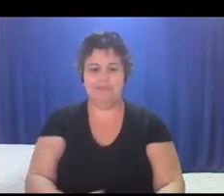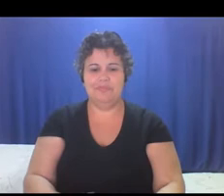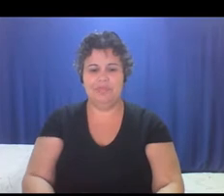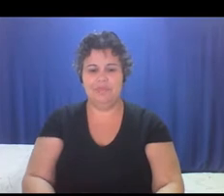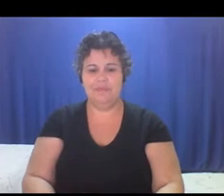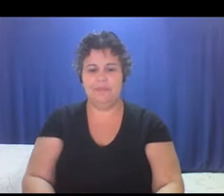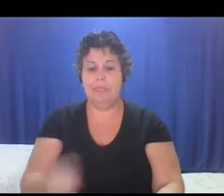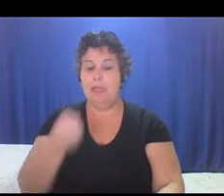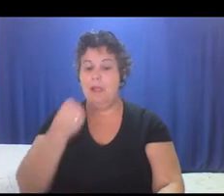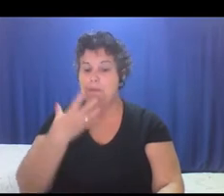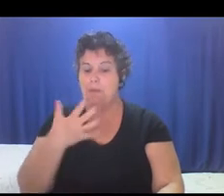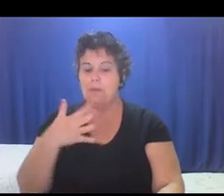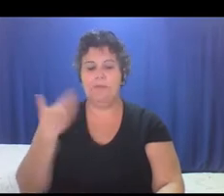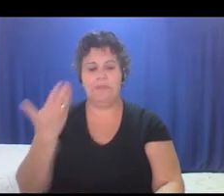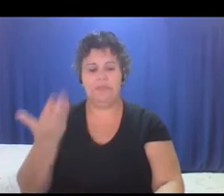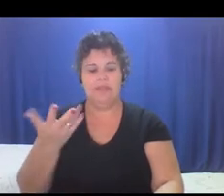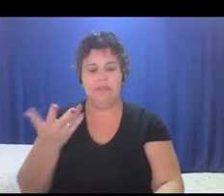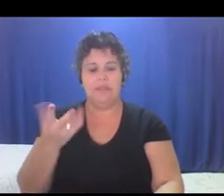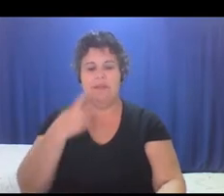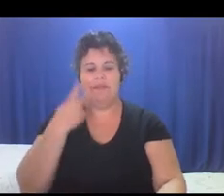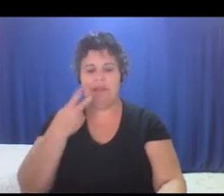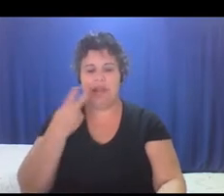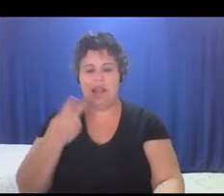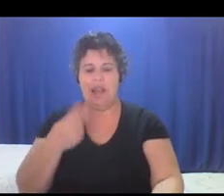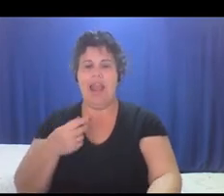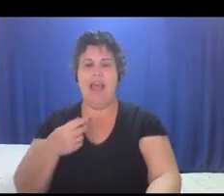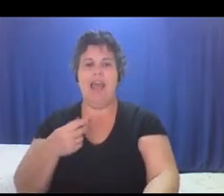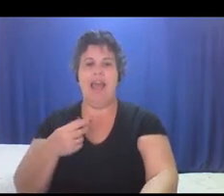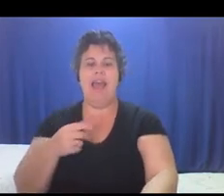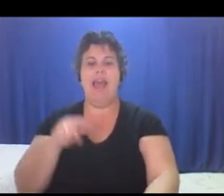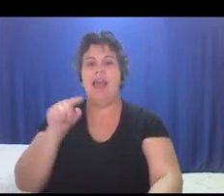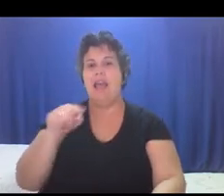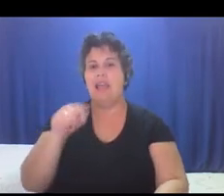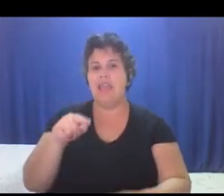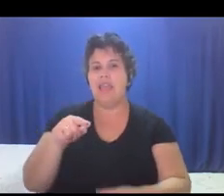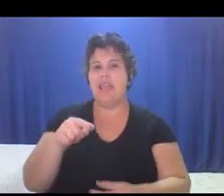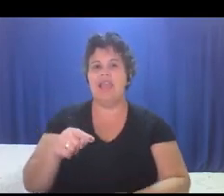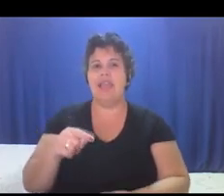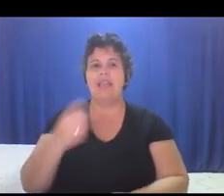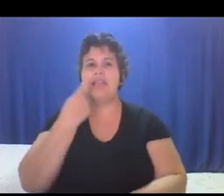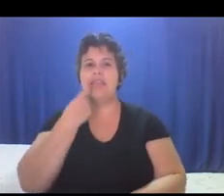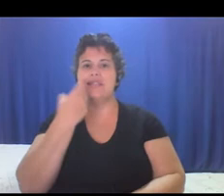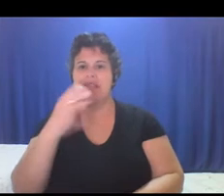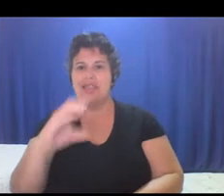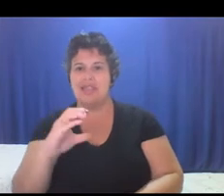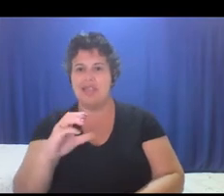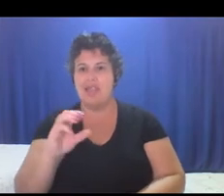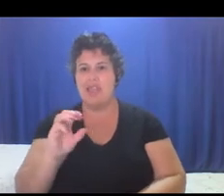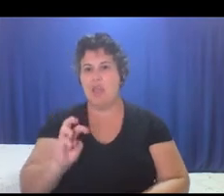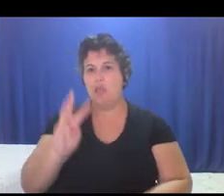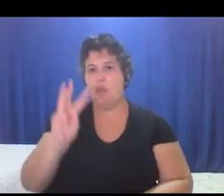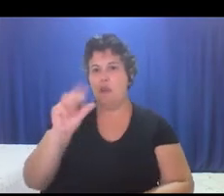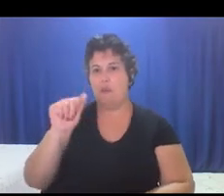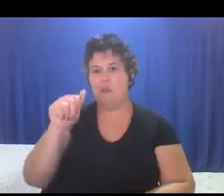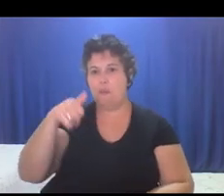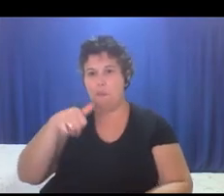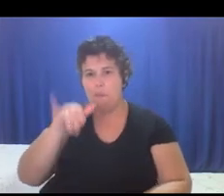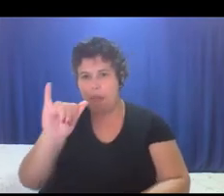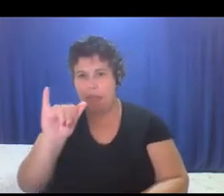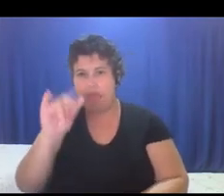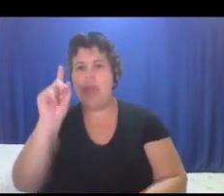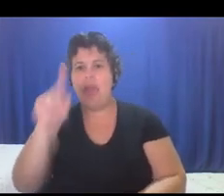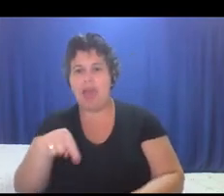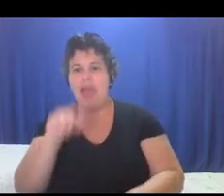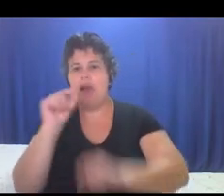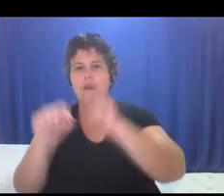Bom, falar um pouquinho de C&T Way, eu acho que é falar sobre o nosso dia a dia, né? Hoje a gente atua na área de